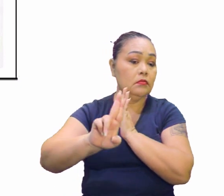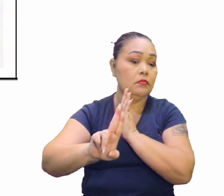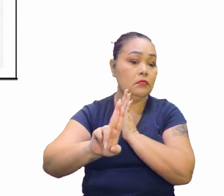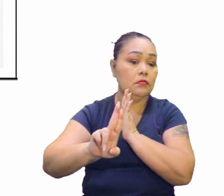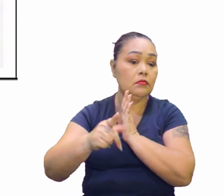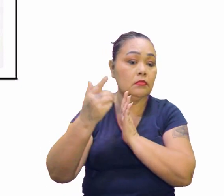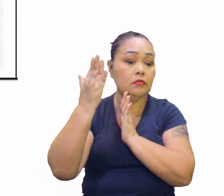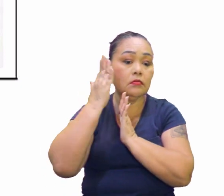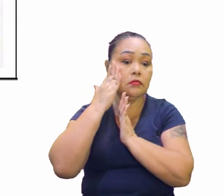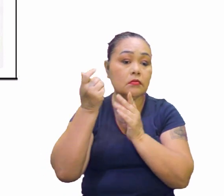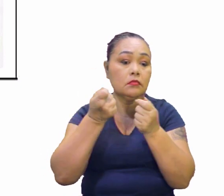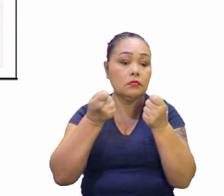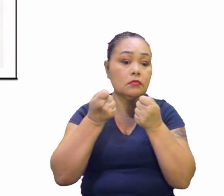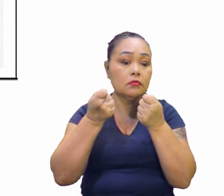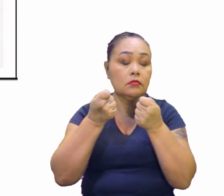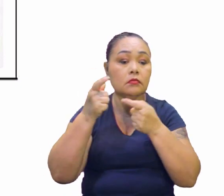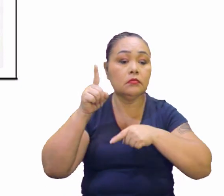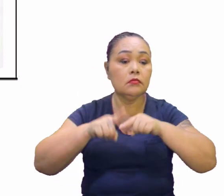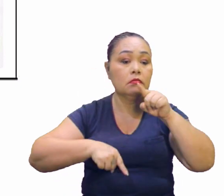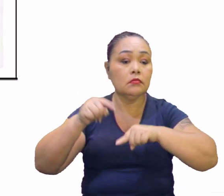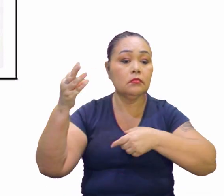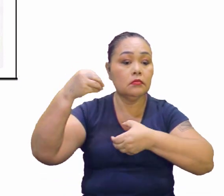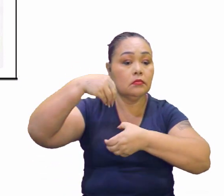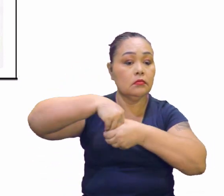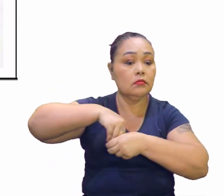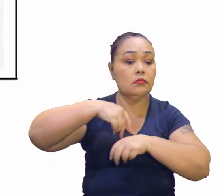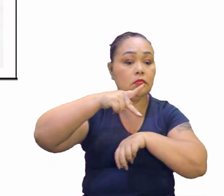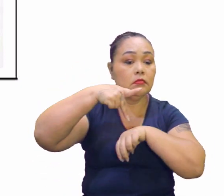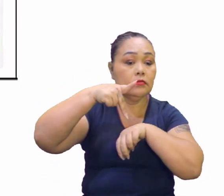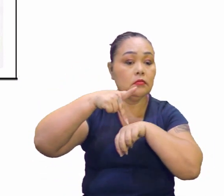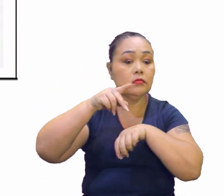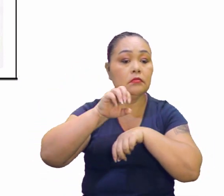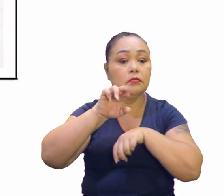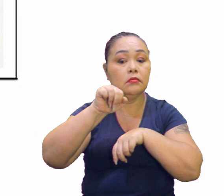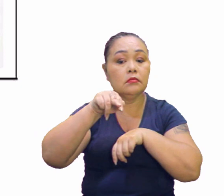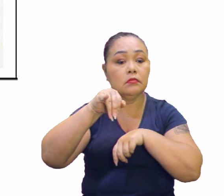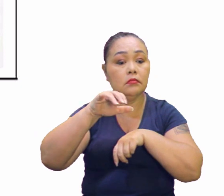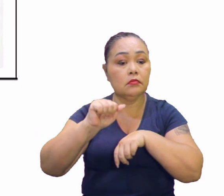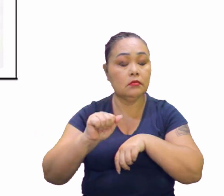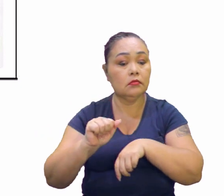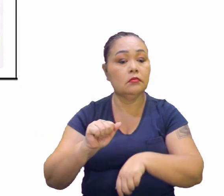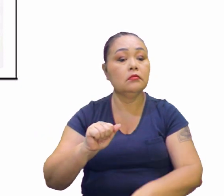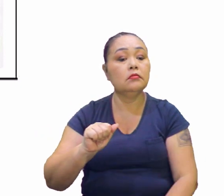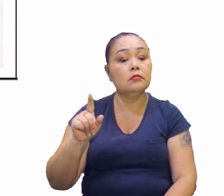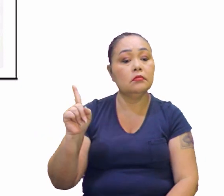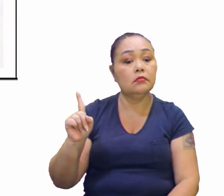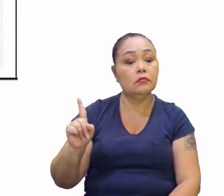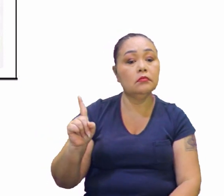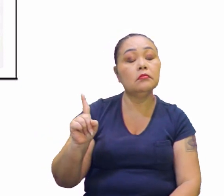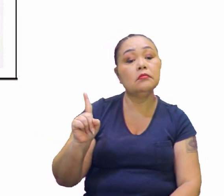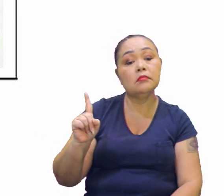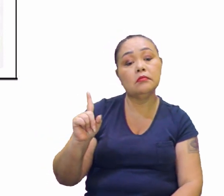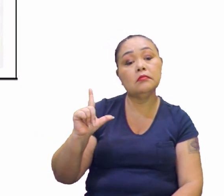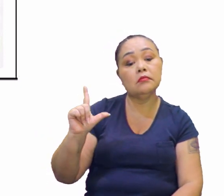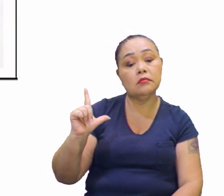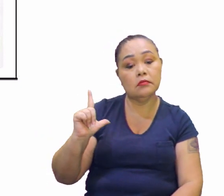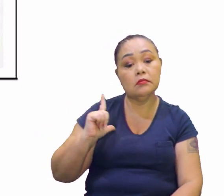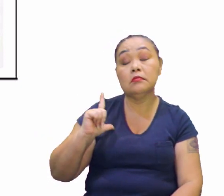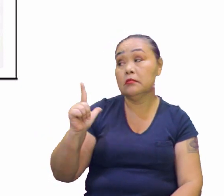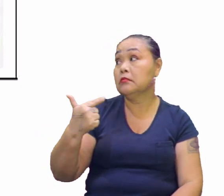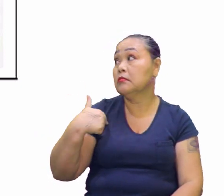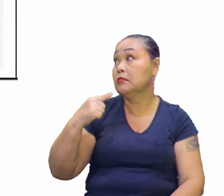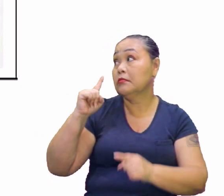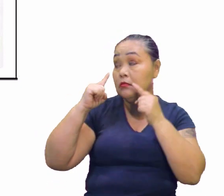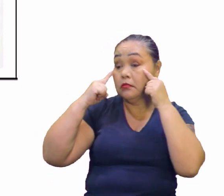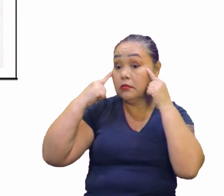para identificar e controlar a produção nacional de orgânicos. Olha só, então, Japa,